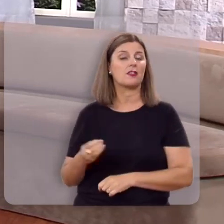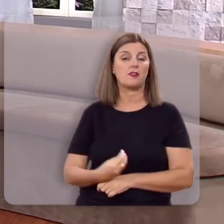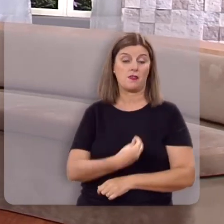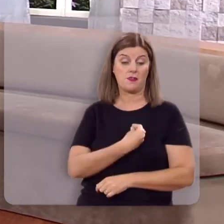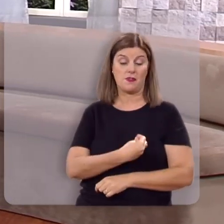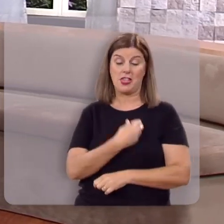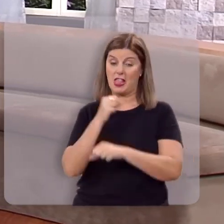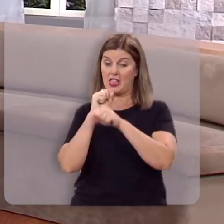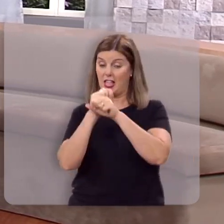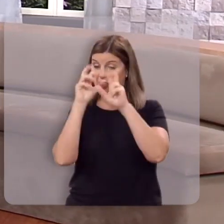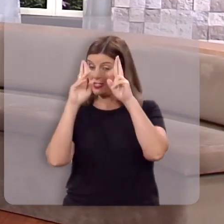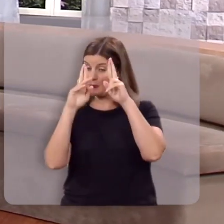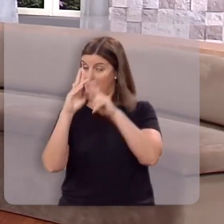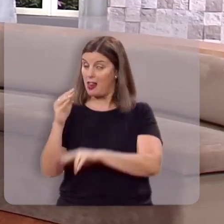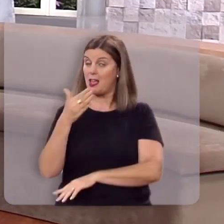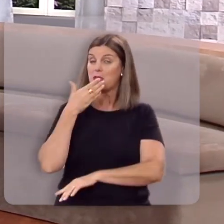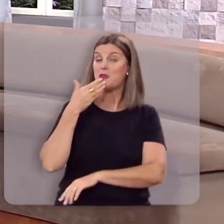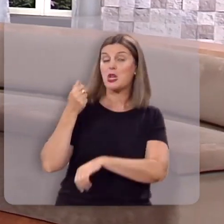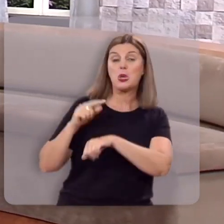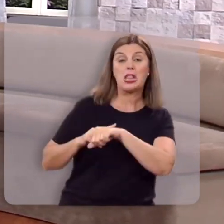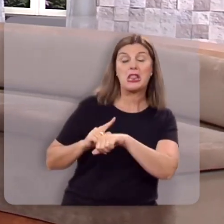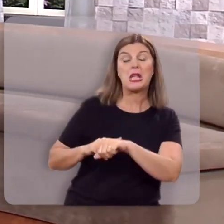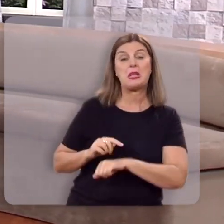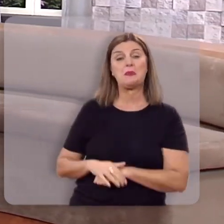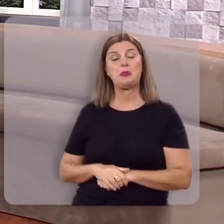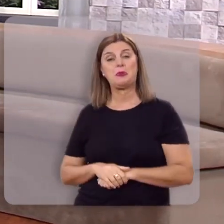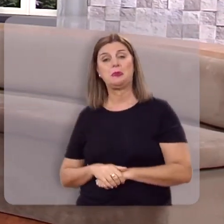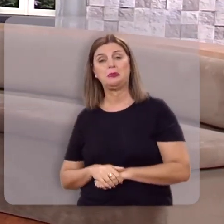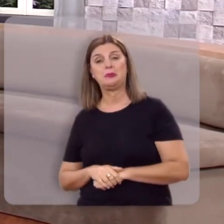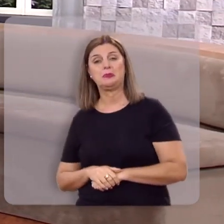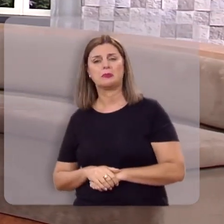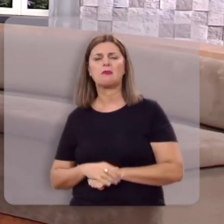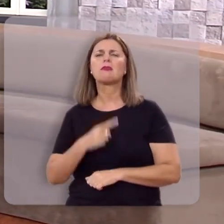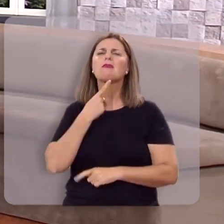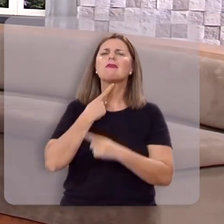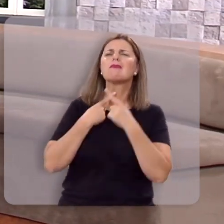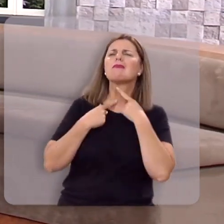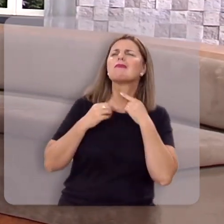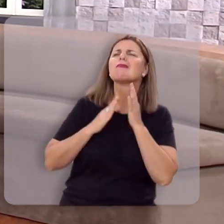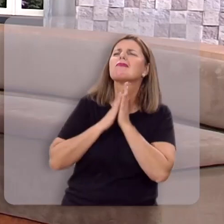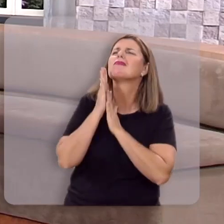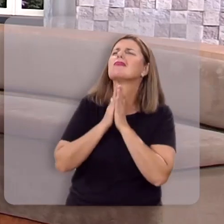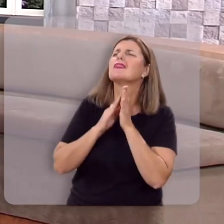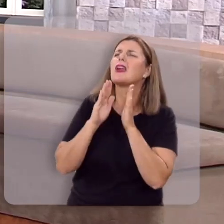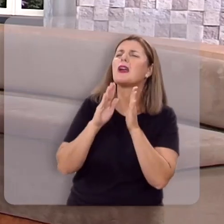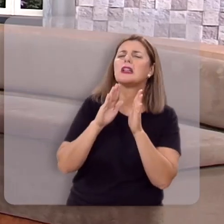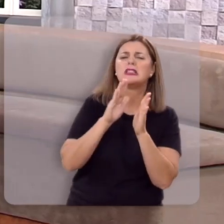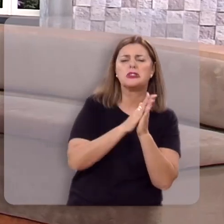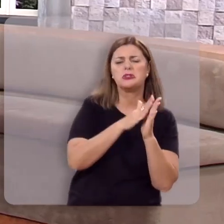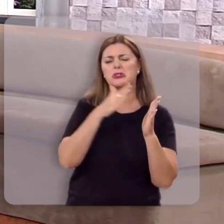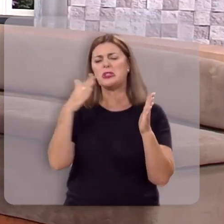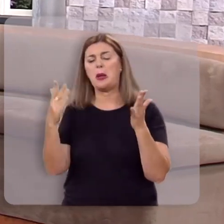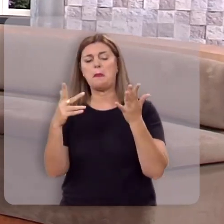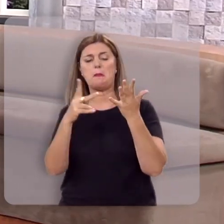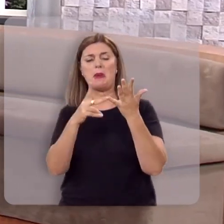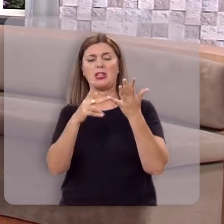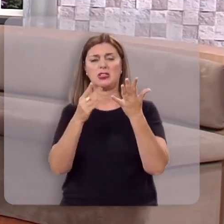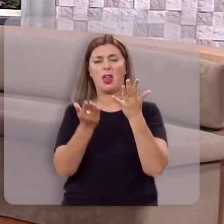vigorosa esperança de tempos melhores, desejando ardentemente virar a página dessa pandemia.